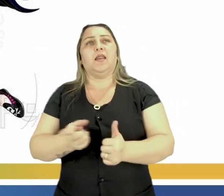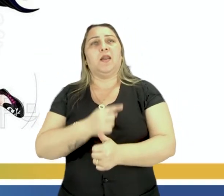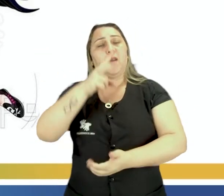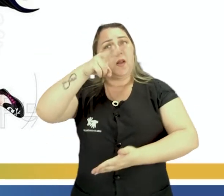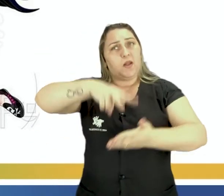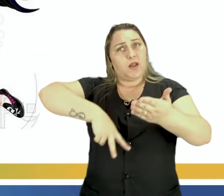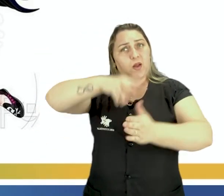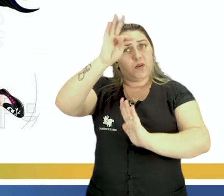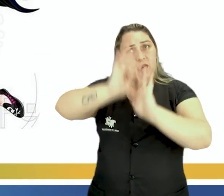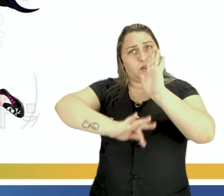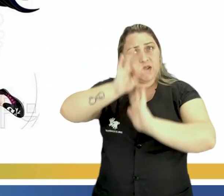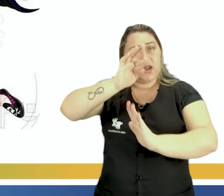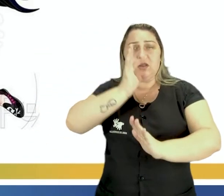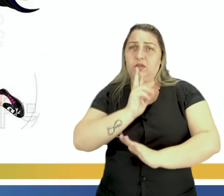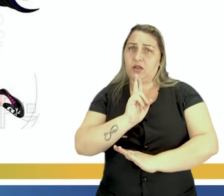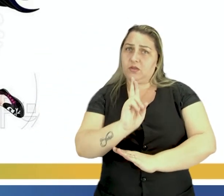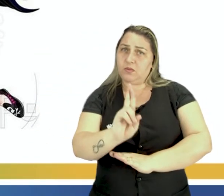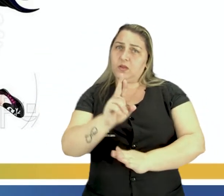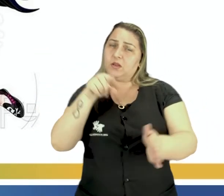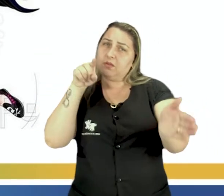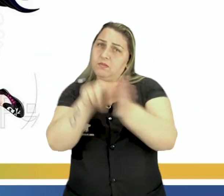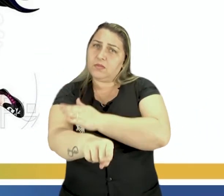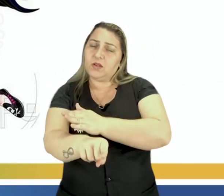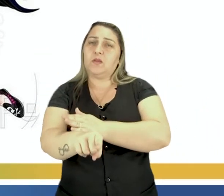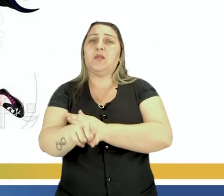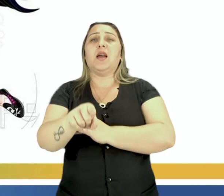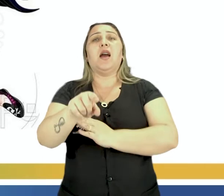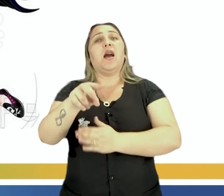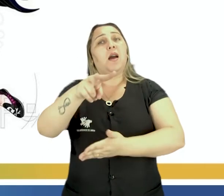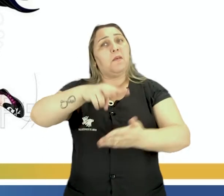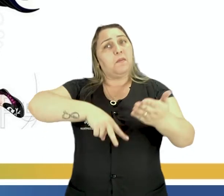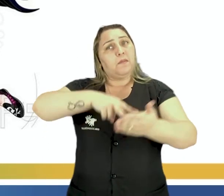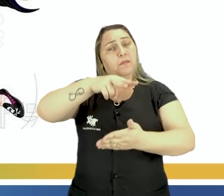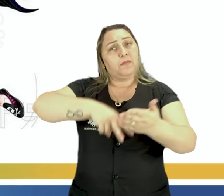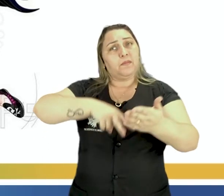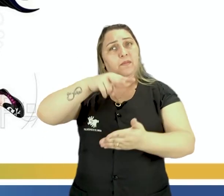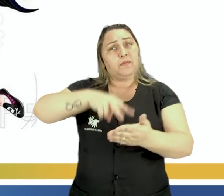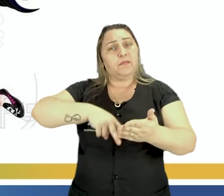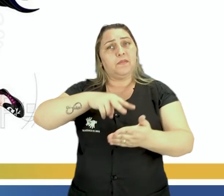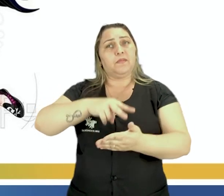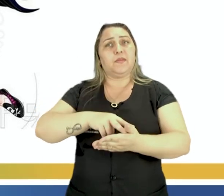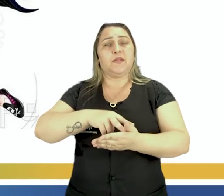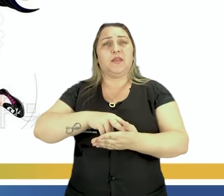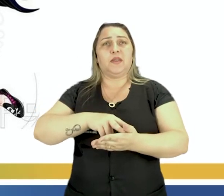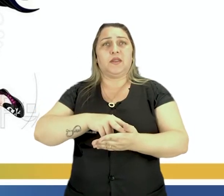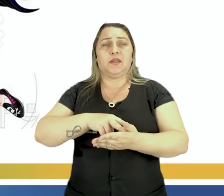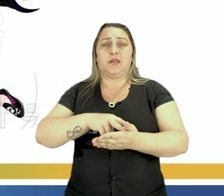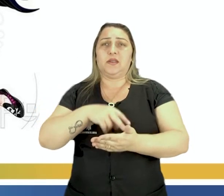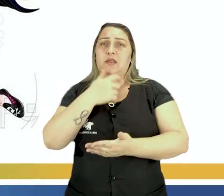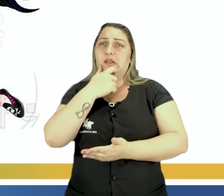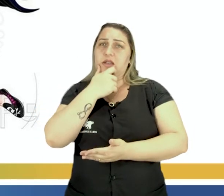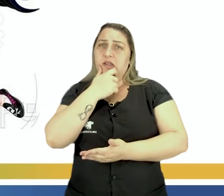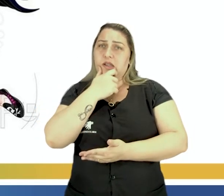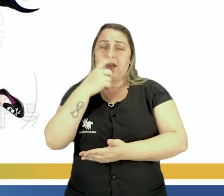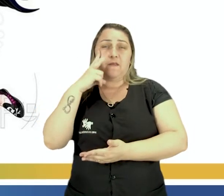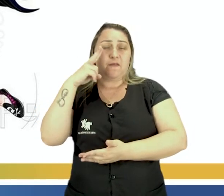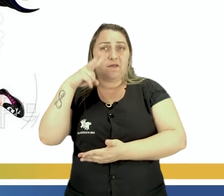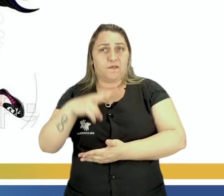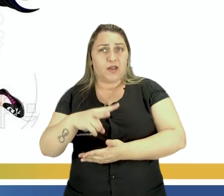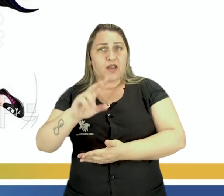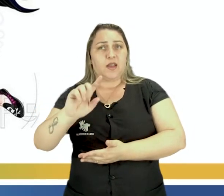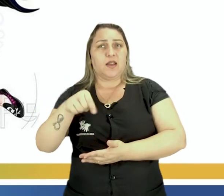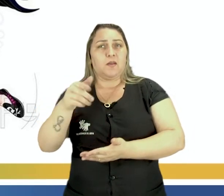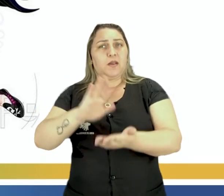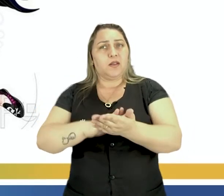leia o texto abaixo e responda às perguntas que seguem. Então, o texto, eu vou fazer a leitura do texto para vocês, observem bem,